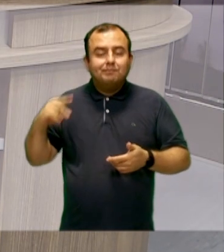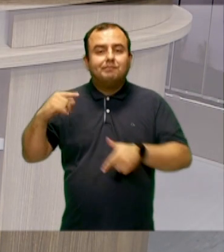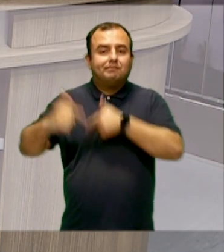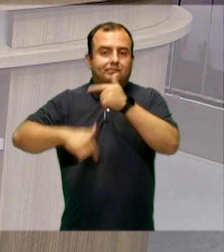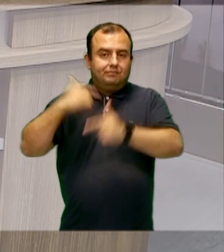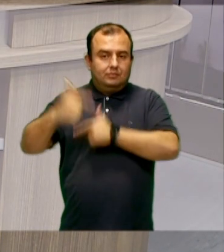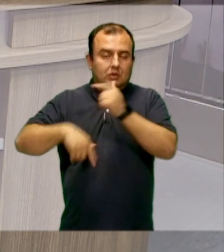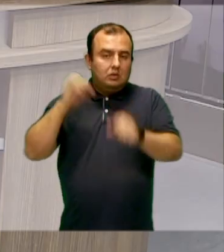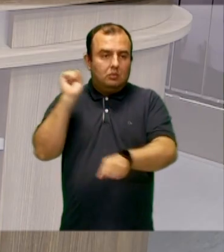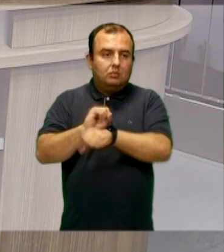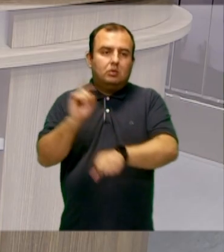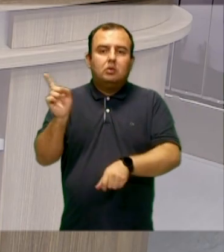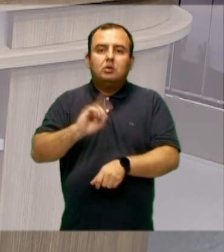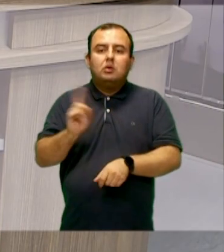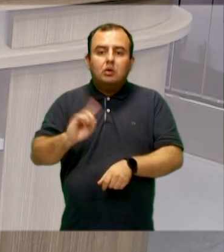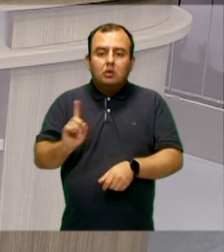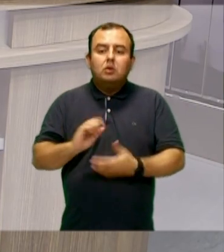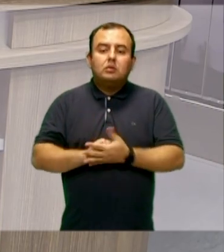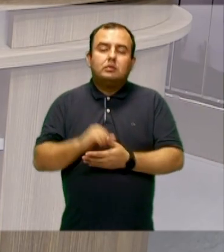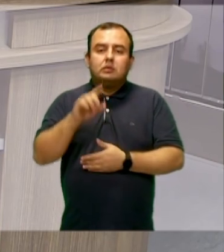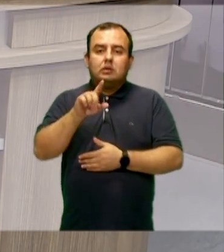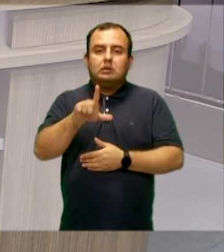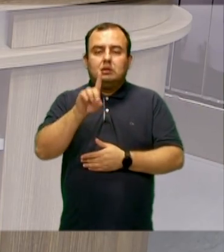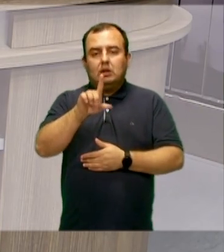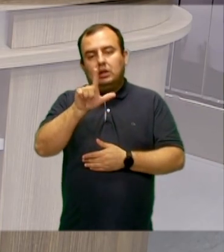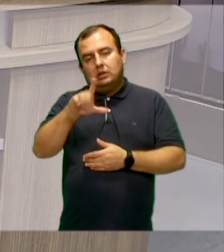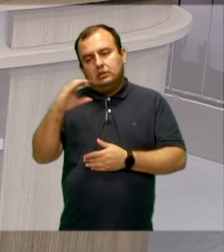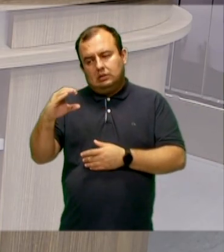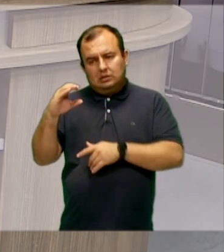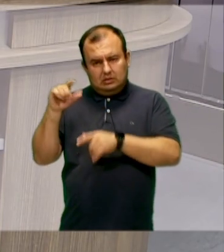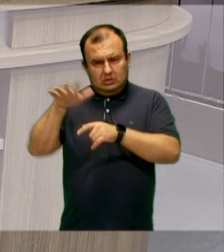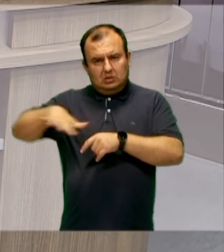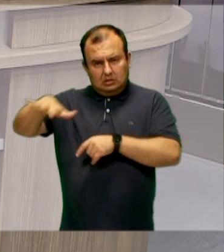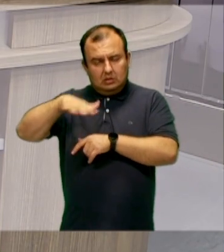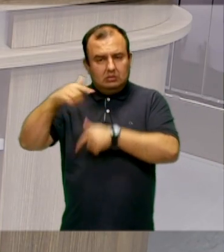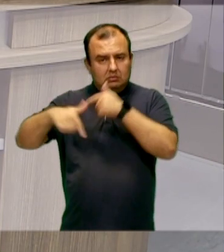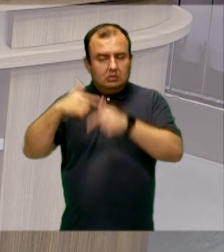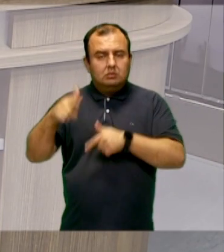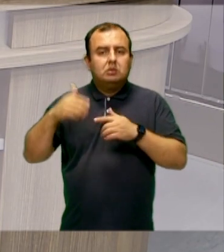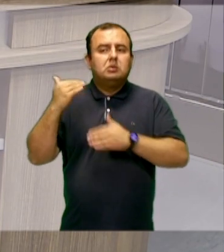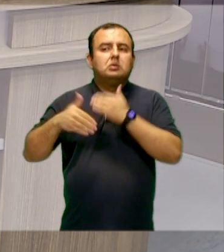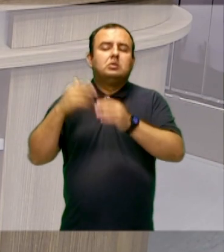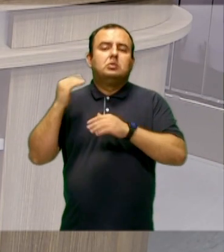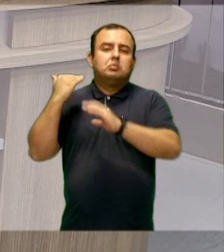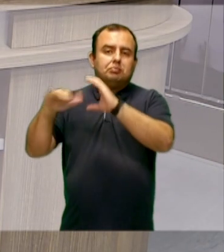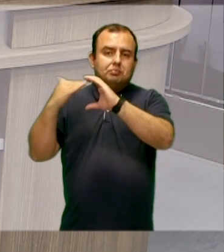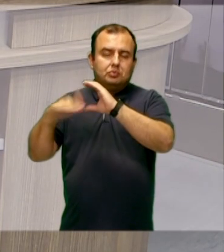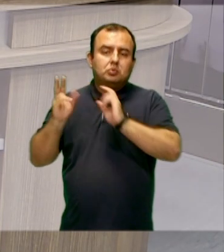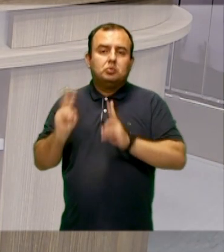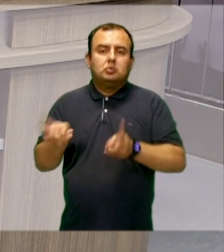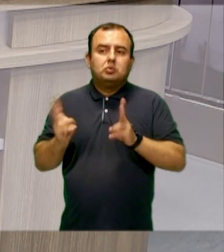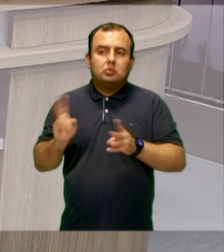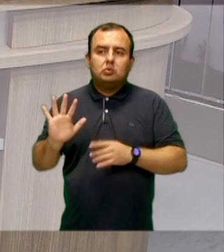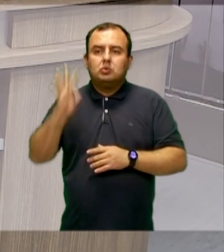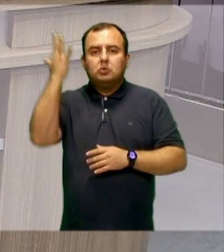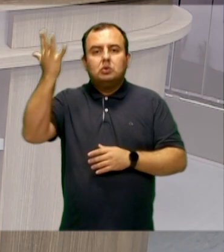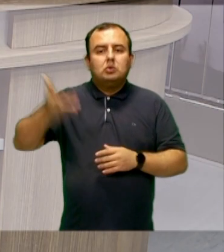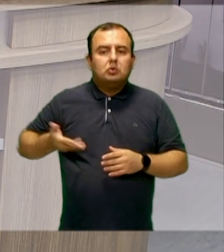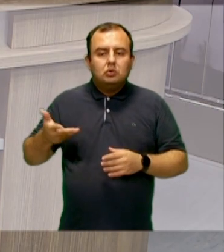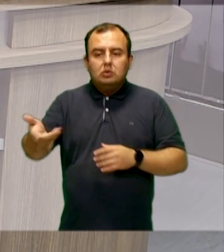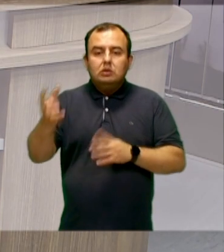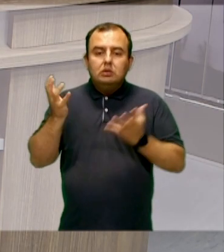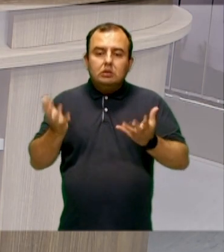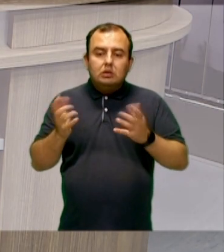O pessoal lá não para também na DLC. Então, todos esses processos estão sendo enviados. Não acontece na velocidade que a gente